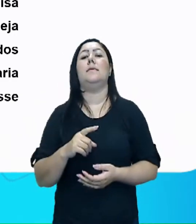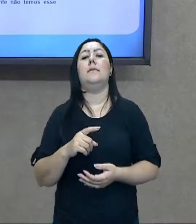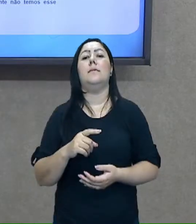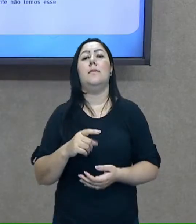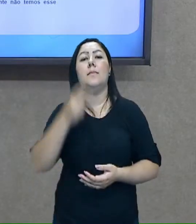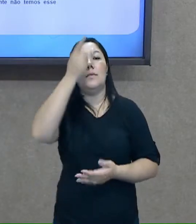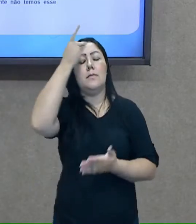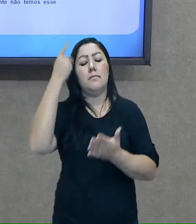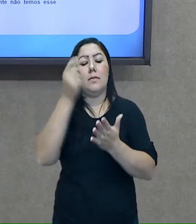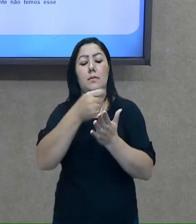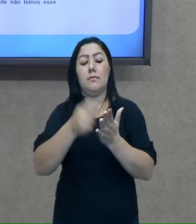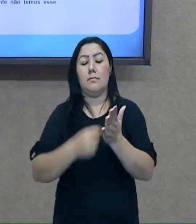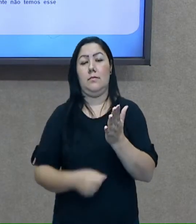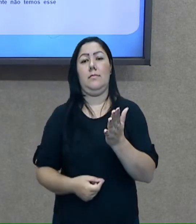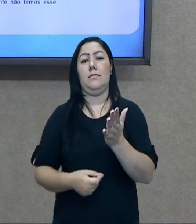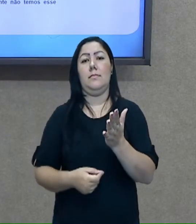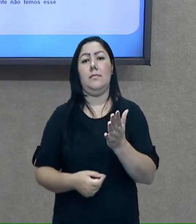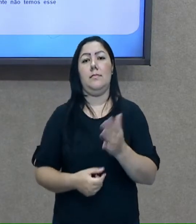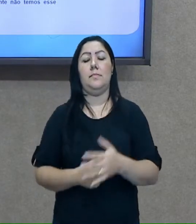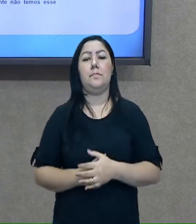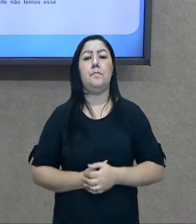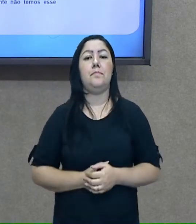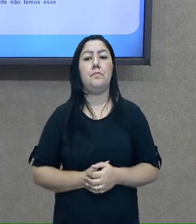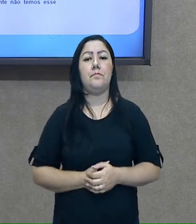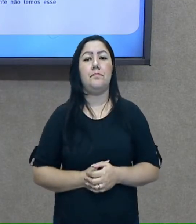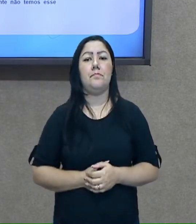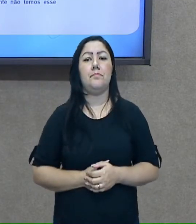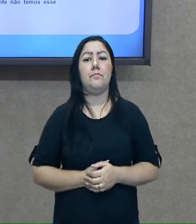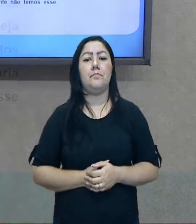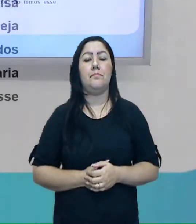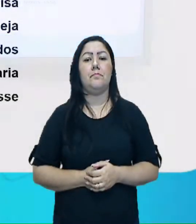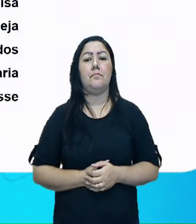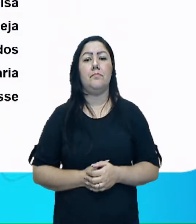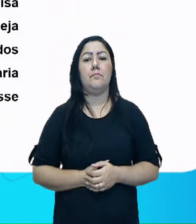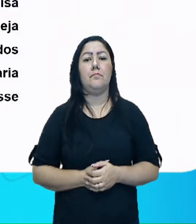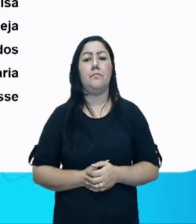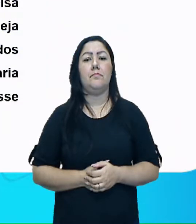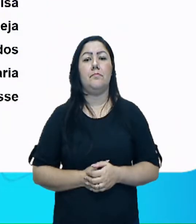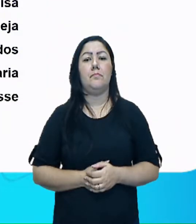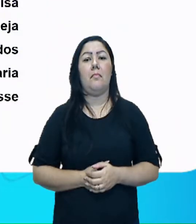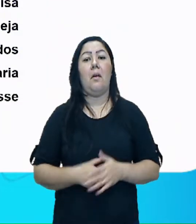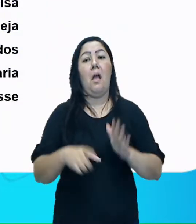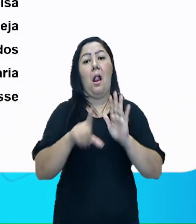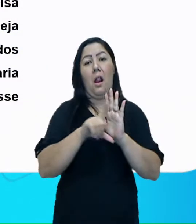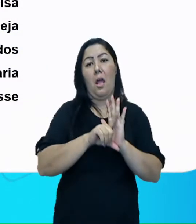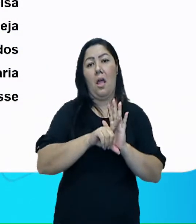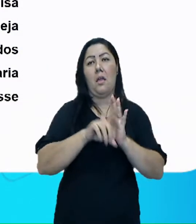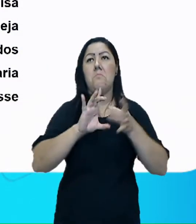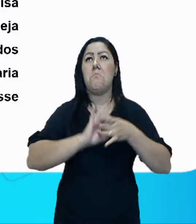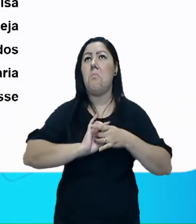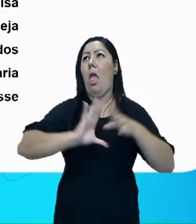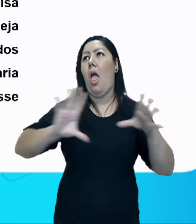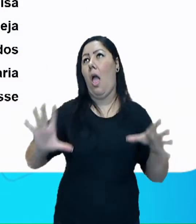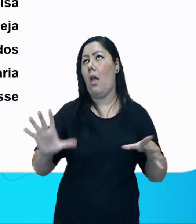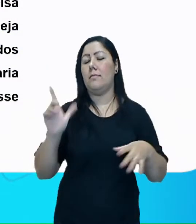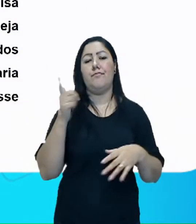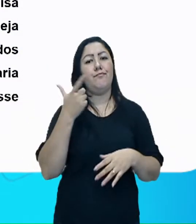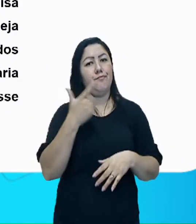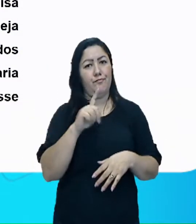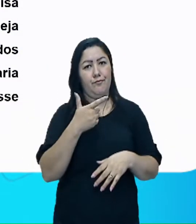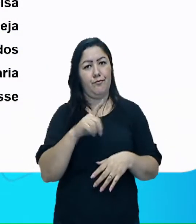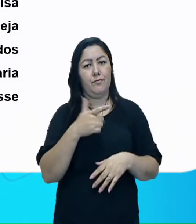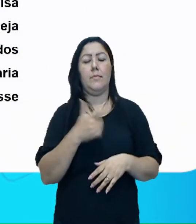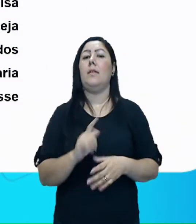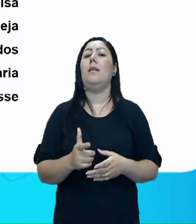o problema apresentado. Nada mais incorreto, nem a lei é excessivamente liberal, nem